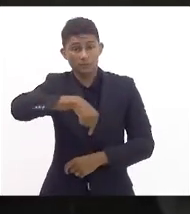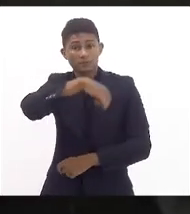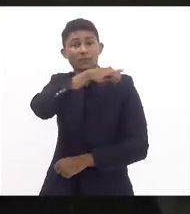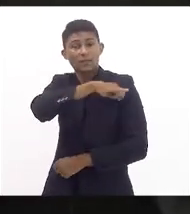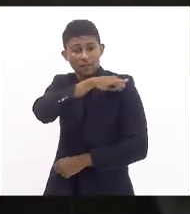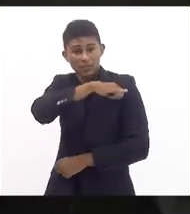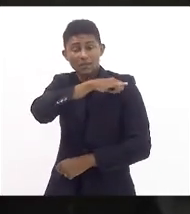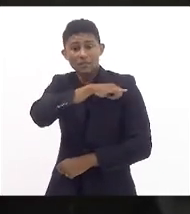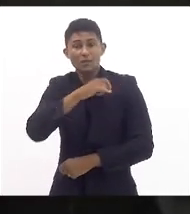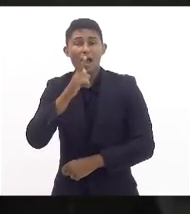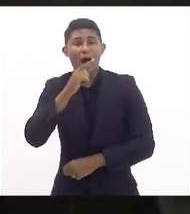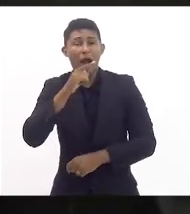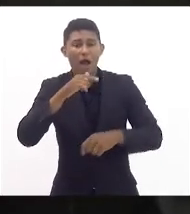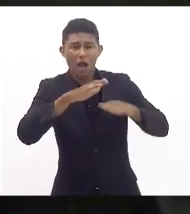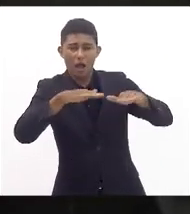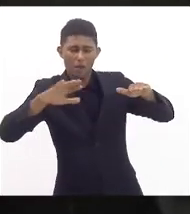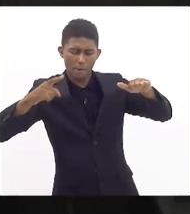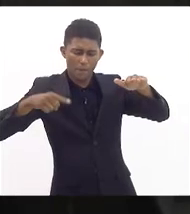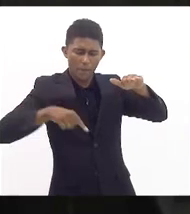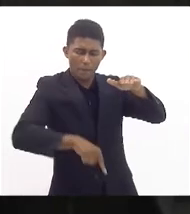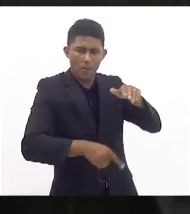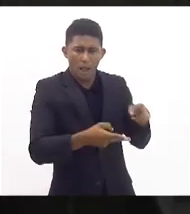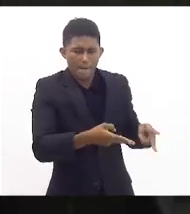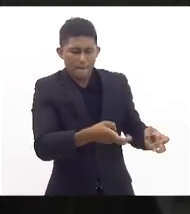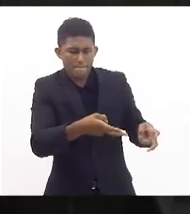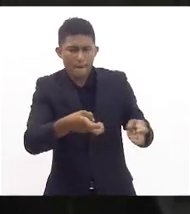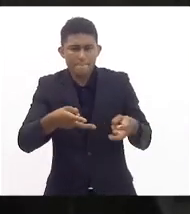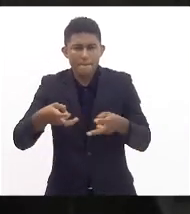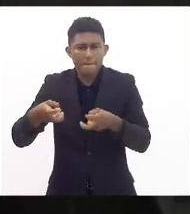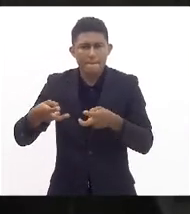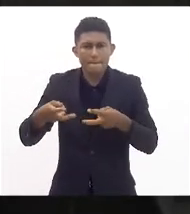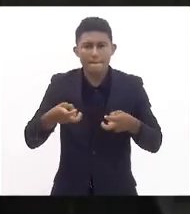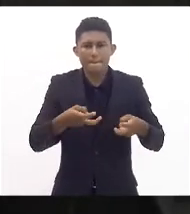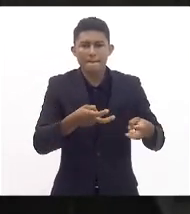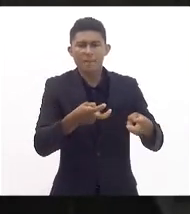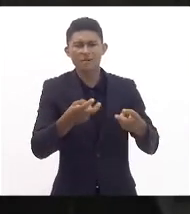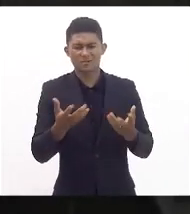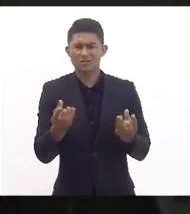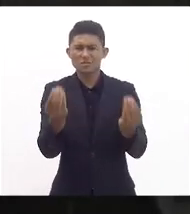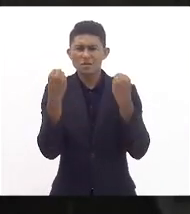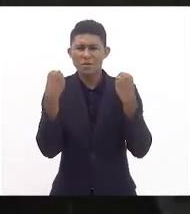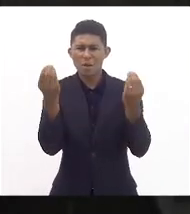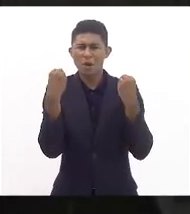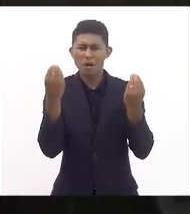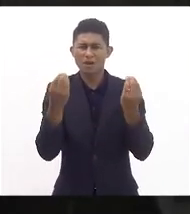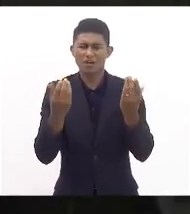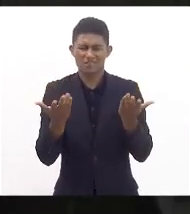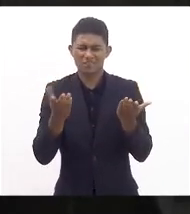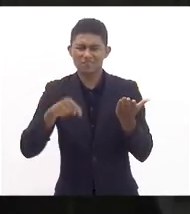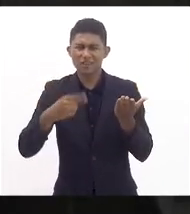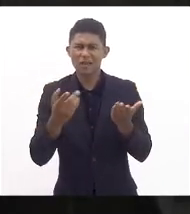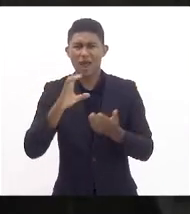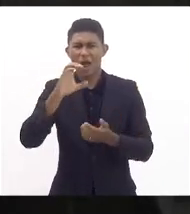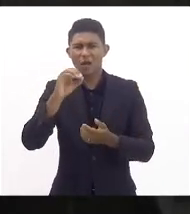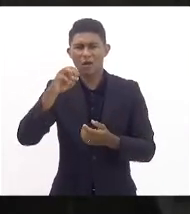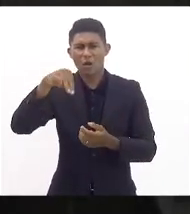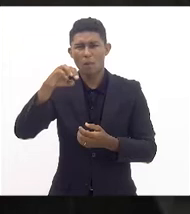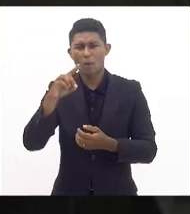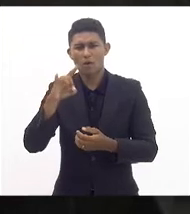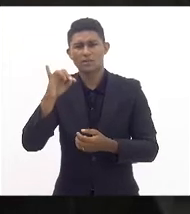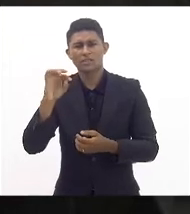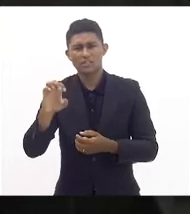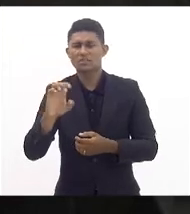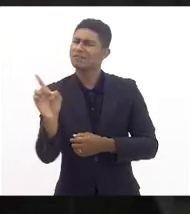não é commodity e é reajustada como commodity fosse.